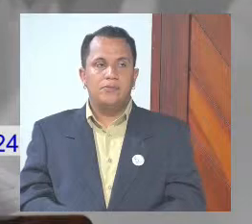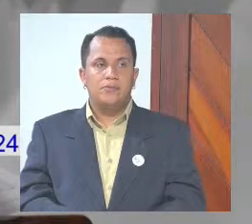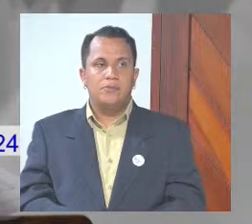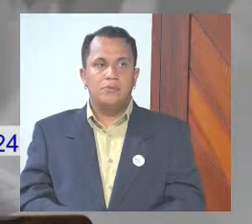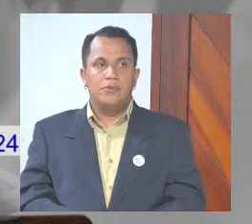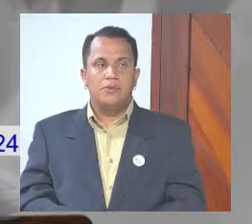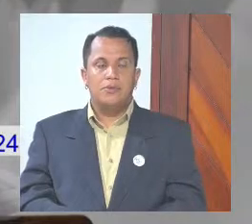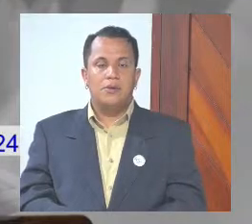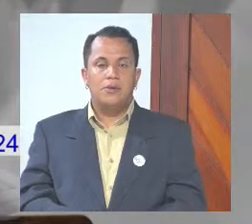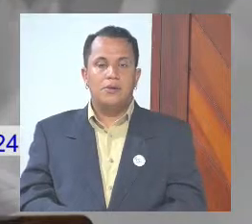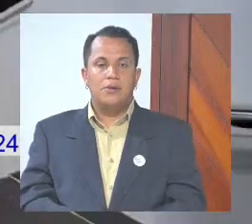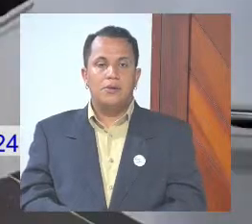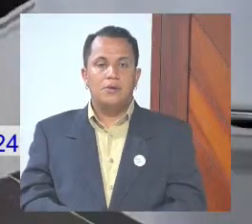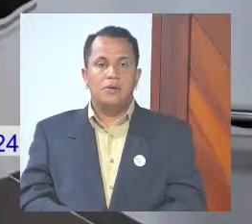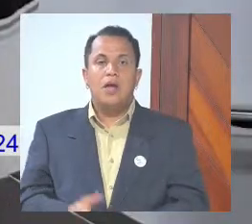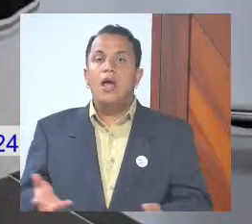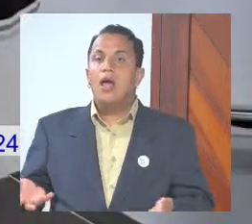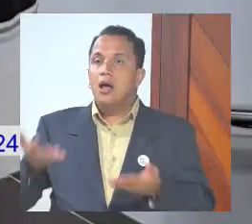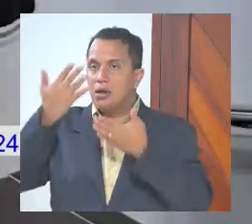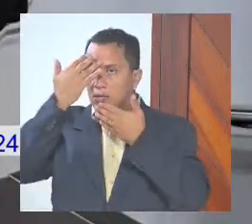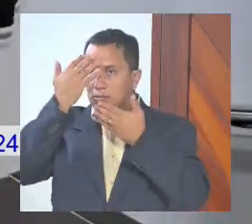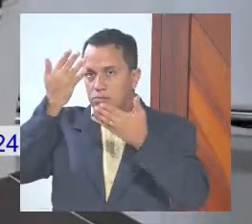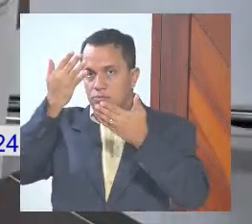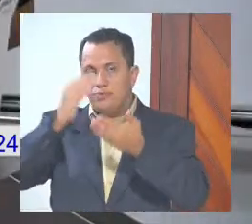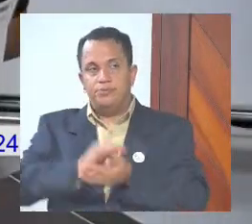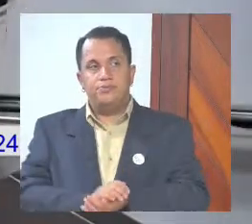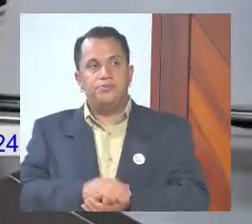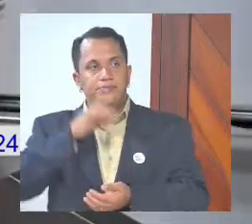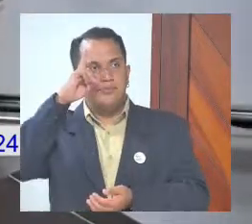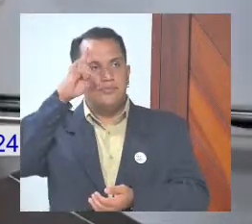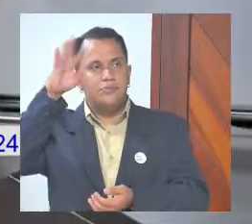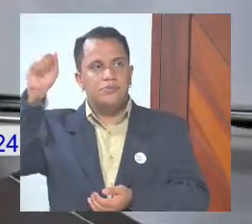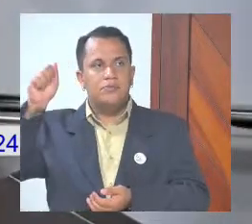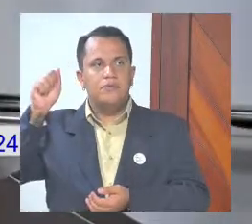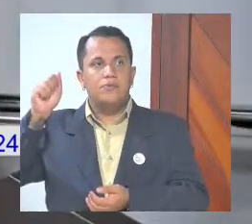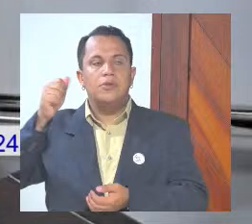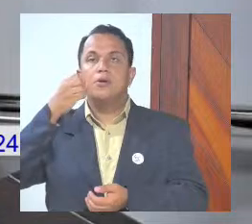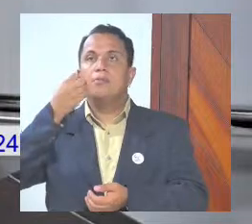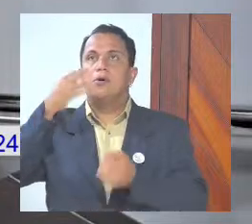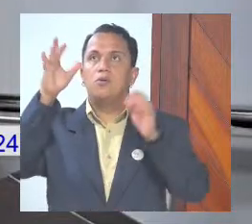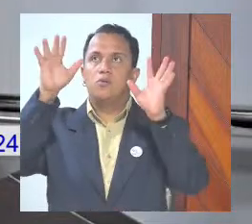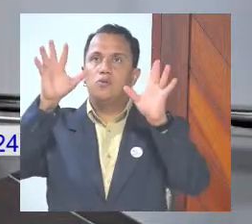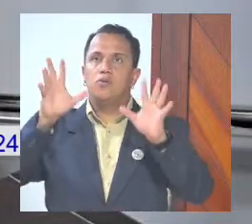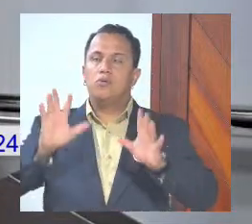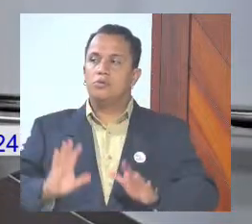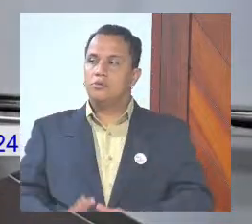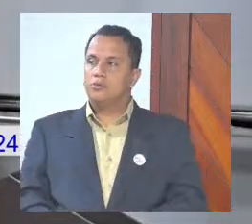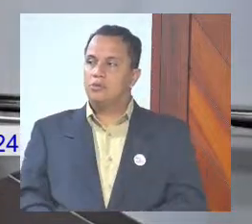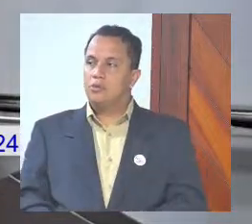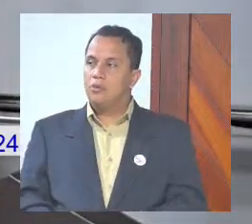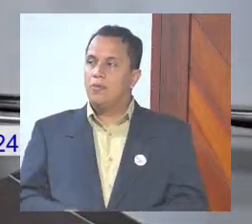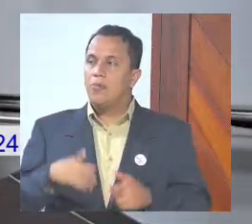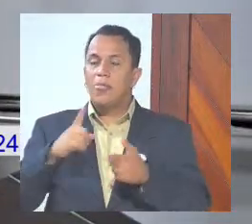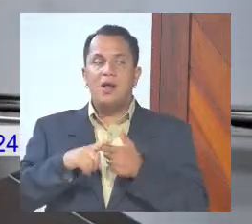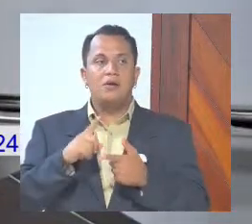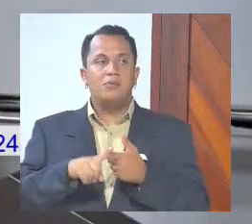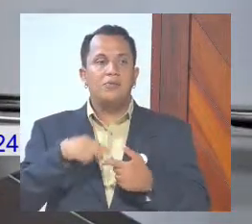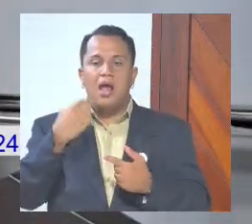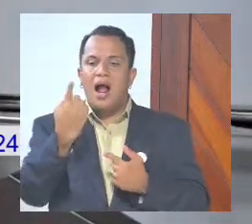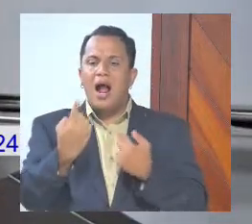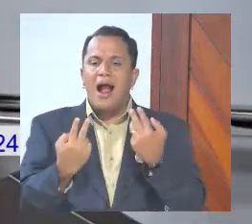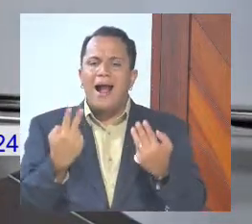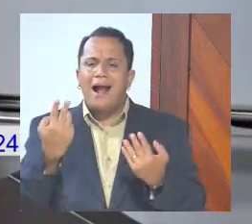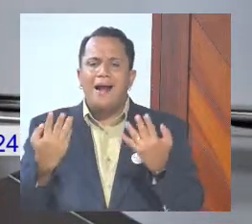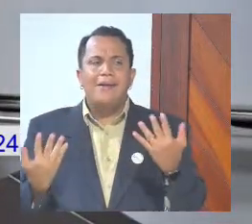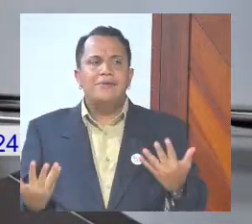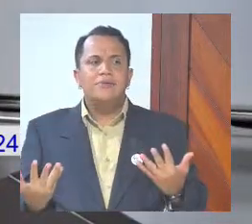Por isso, eu agradeço por este dia tão glorioso, porque cada um de